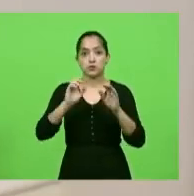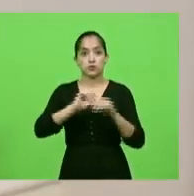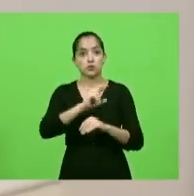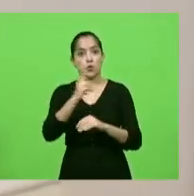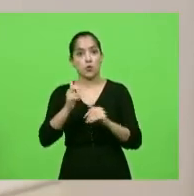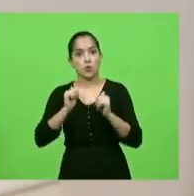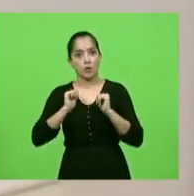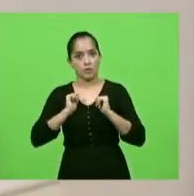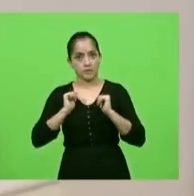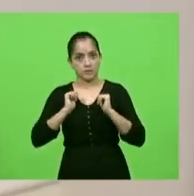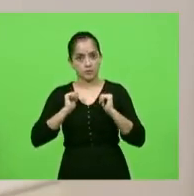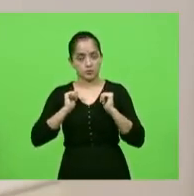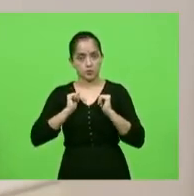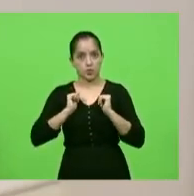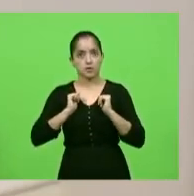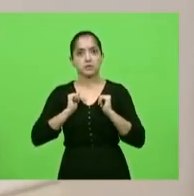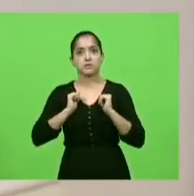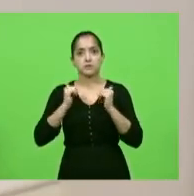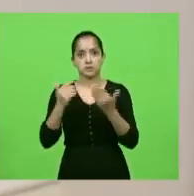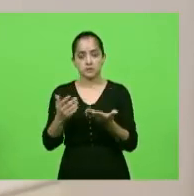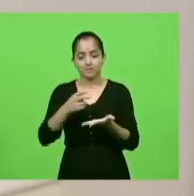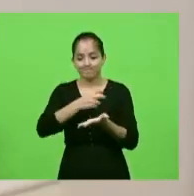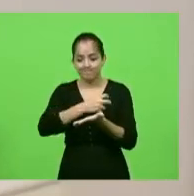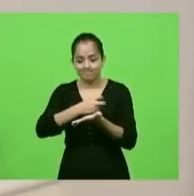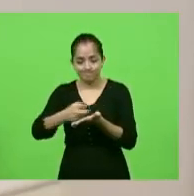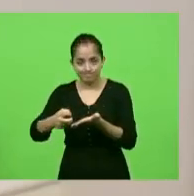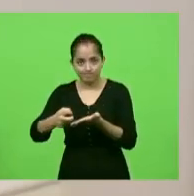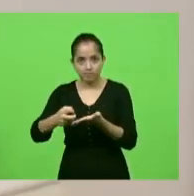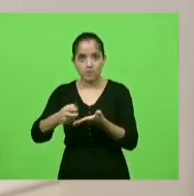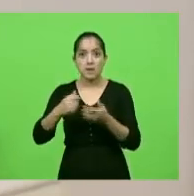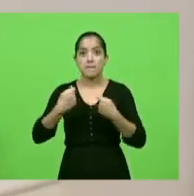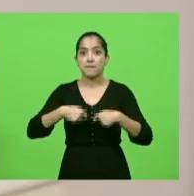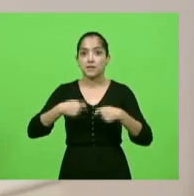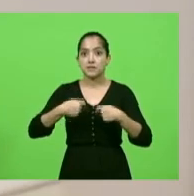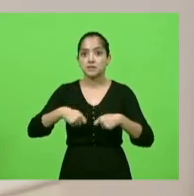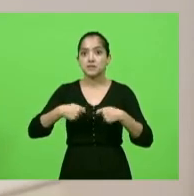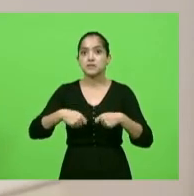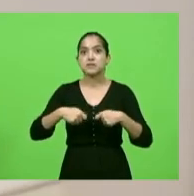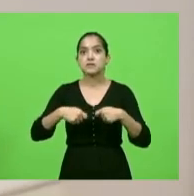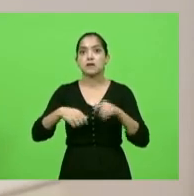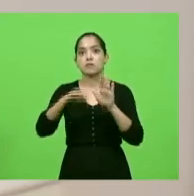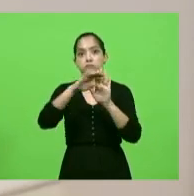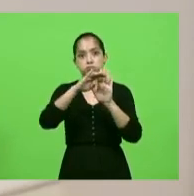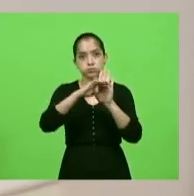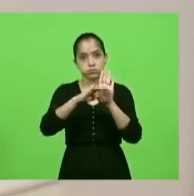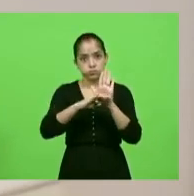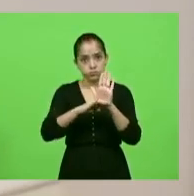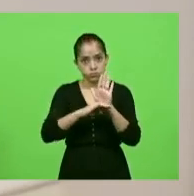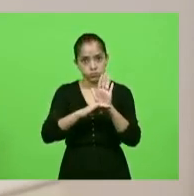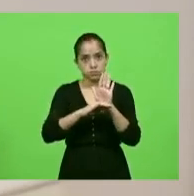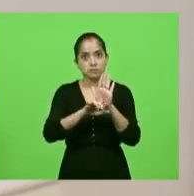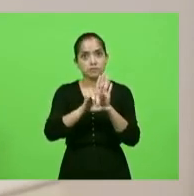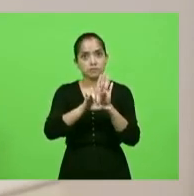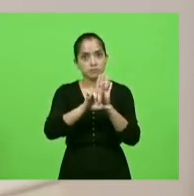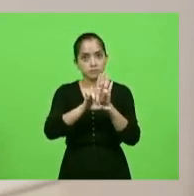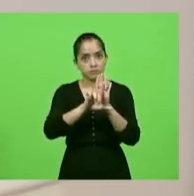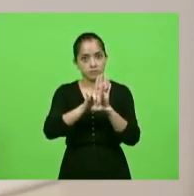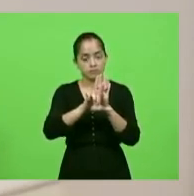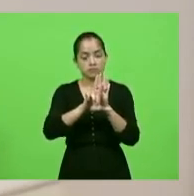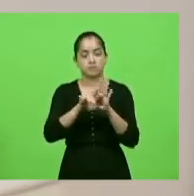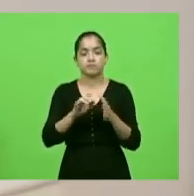a propositura do procedimento de impeachment devem se enquadrar nos termos previstos de forma taxativa na lei de